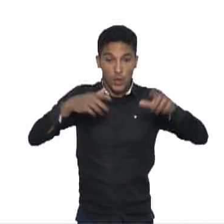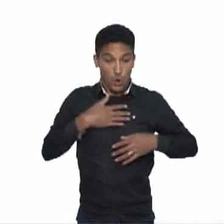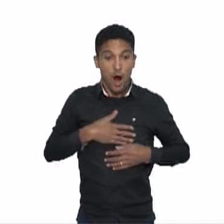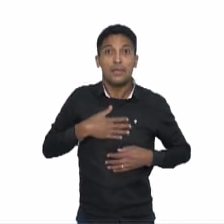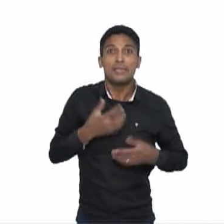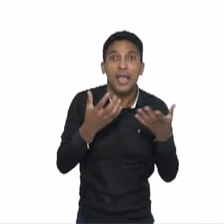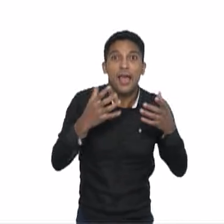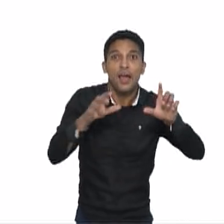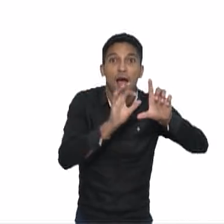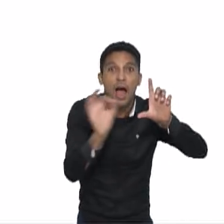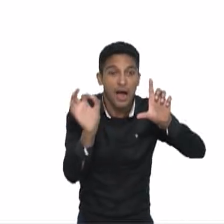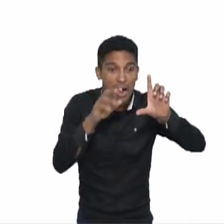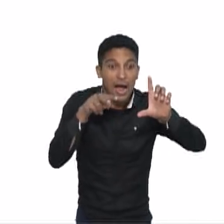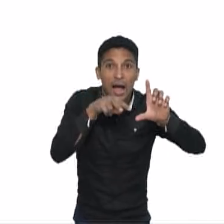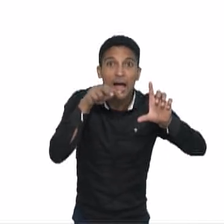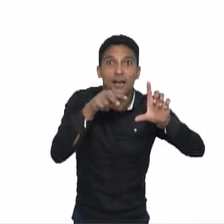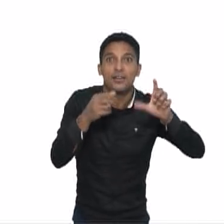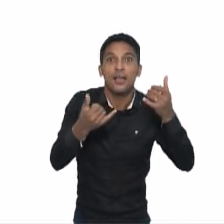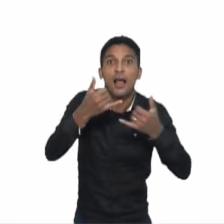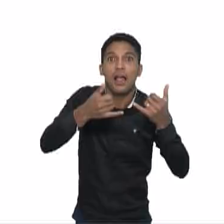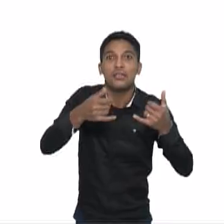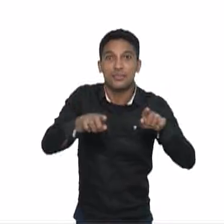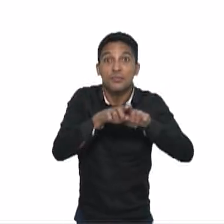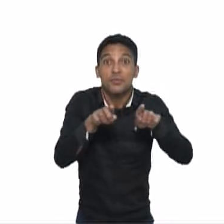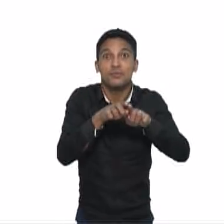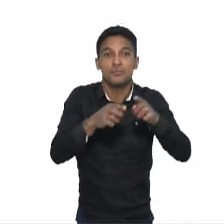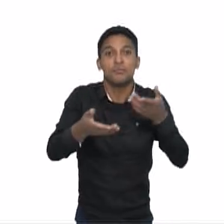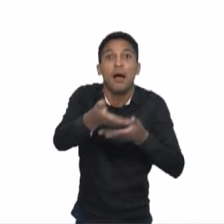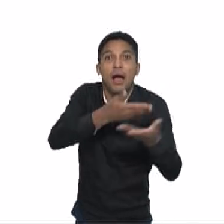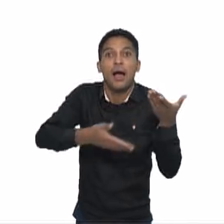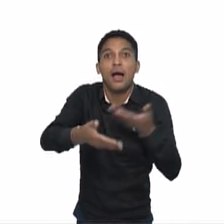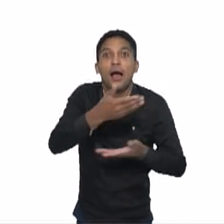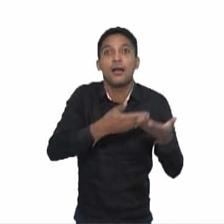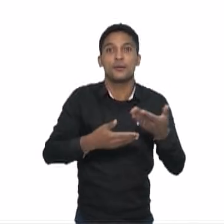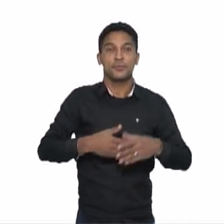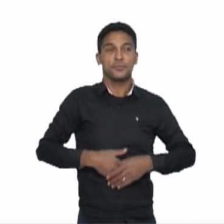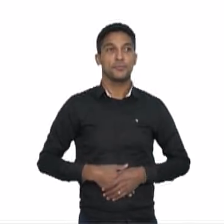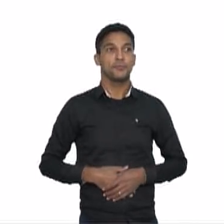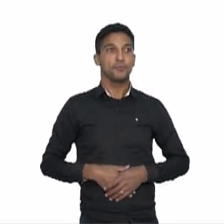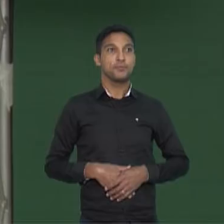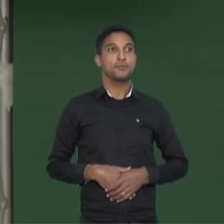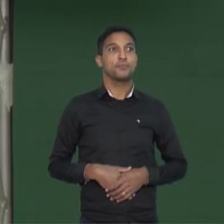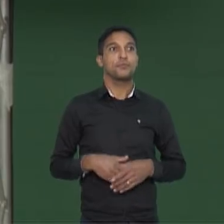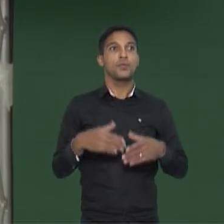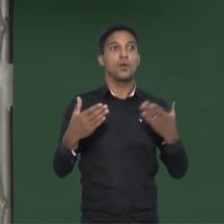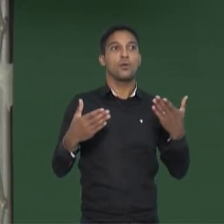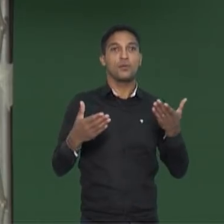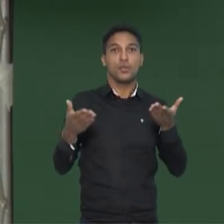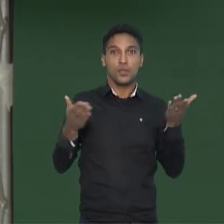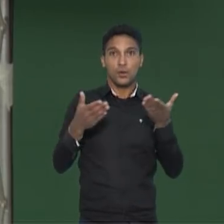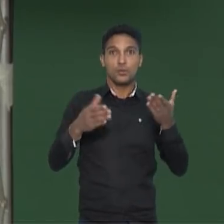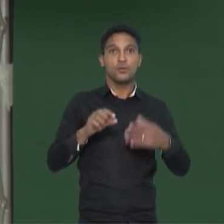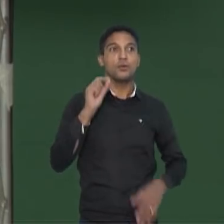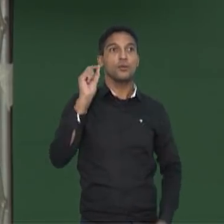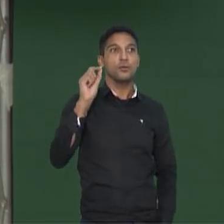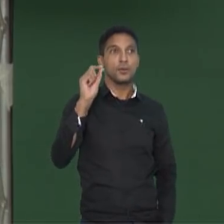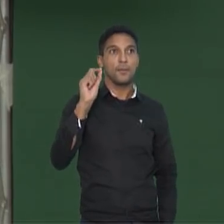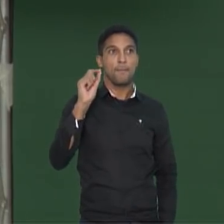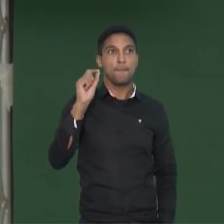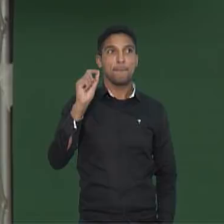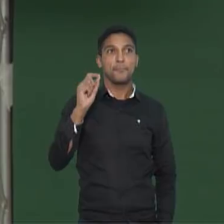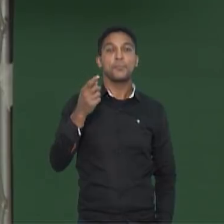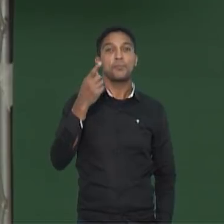Então, essa cultura da convergência, né, nome meio complicado, mas é porque se converge tudo para uma mesma história, para um mesmo